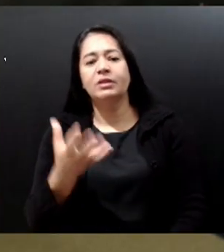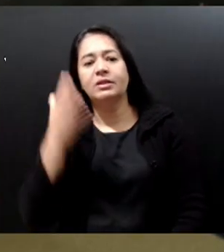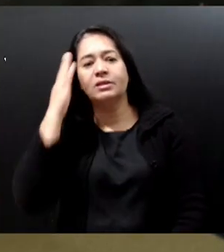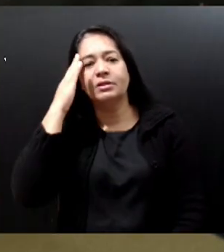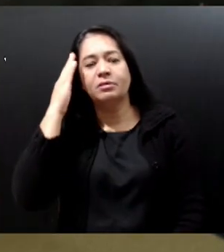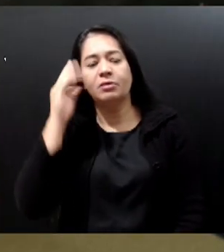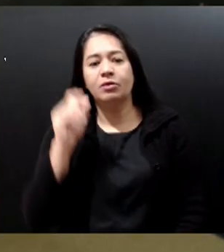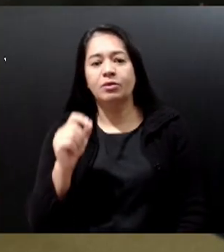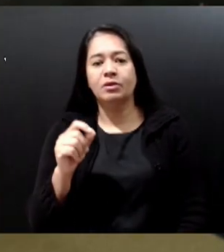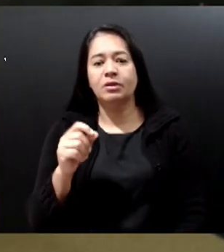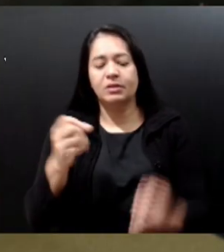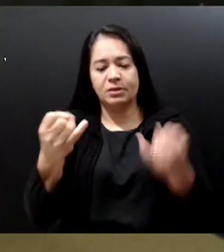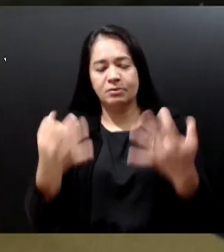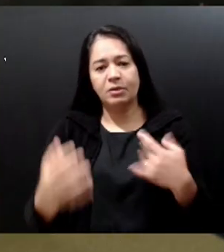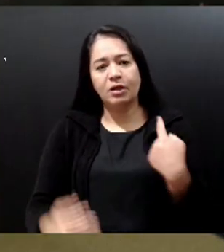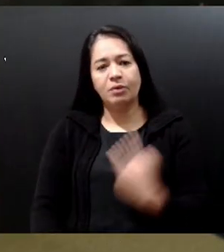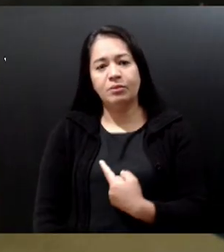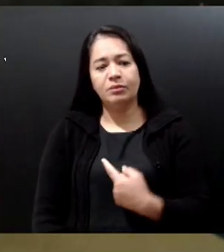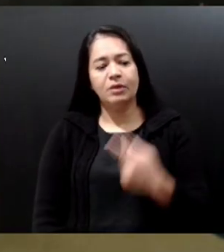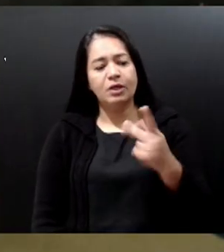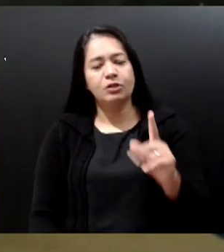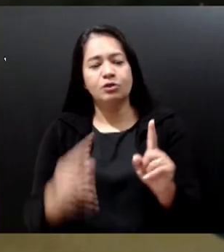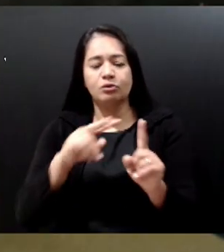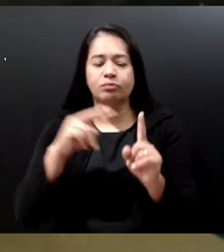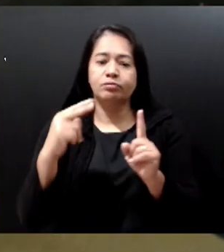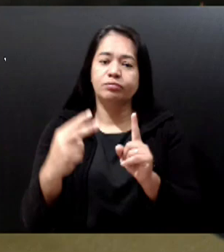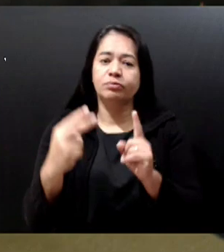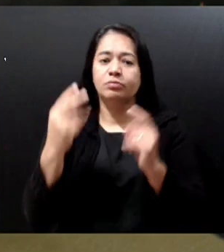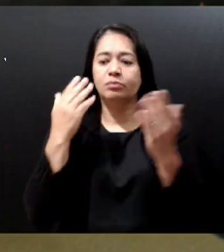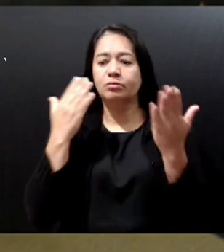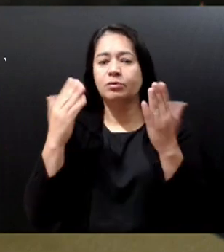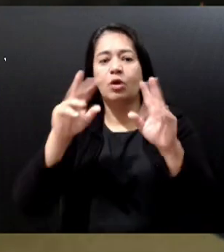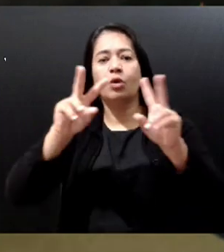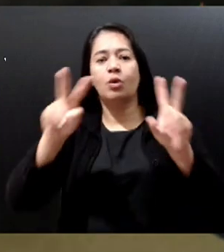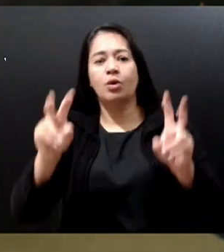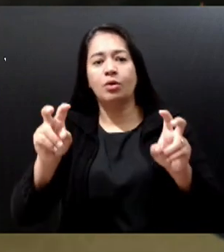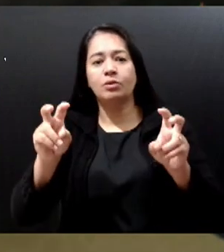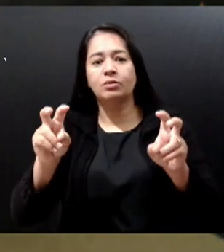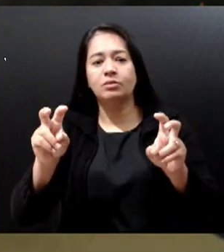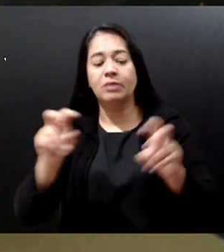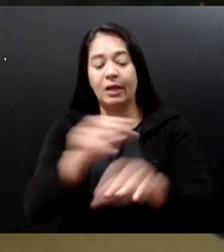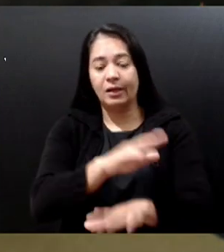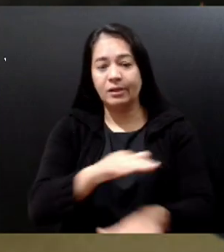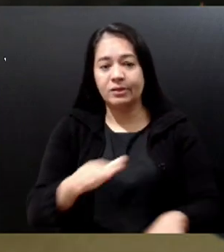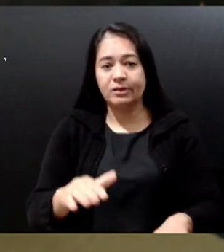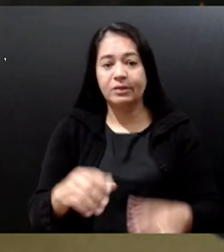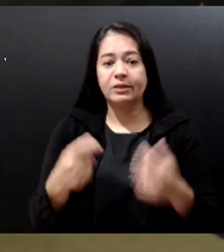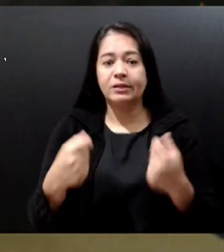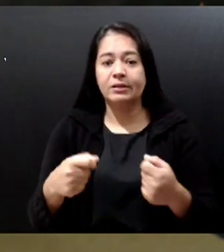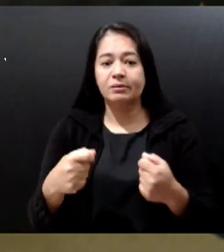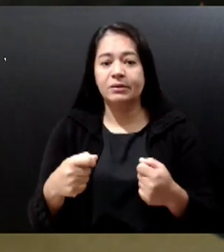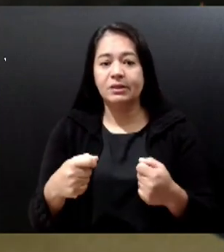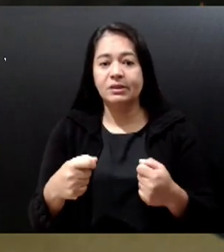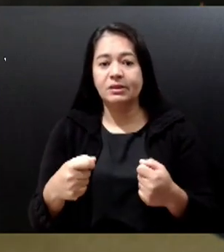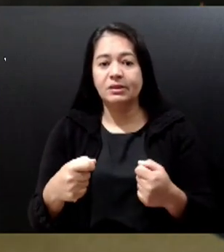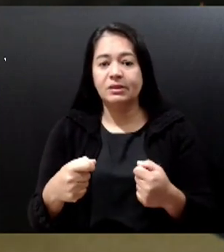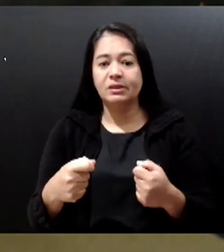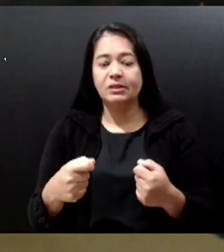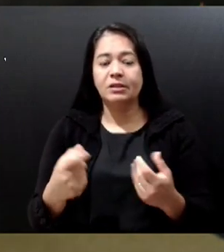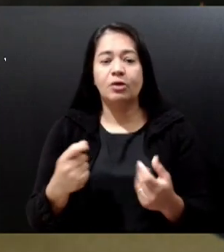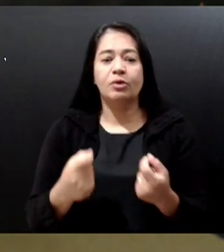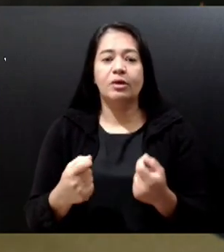sua visão psicológica sobre a criança que precisa ser criada pela avó, pelos avós,